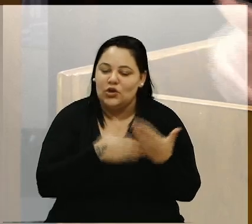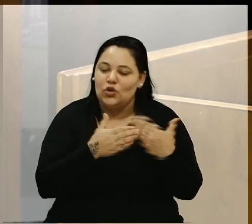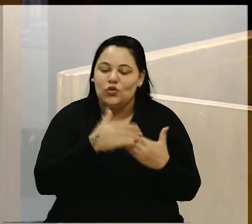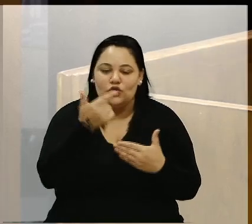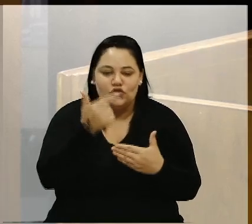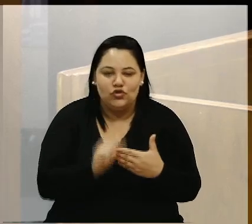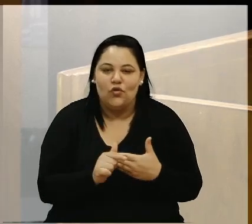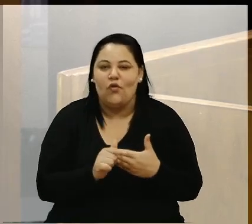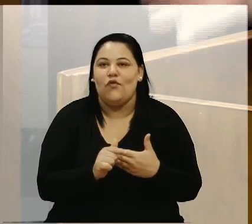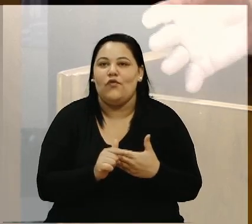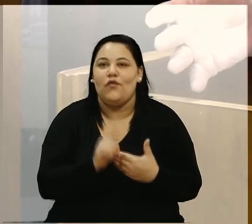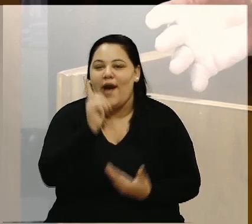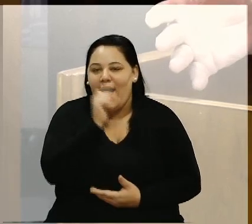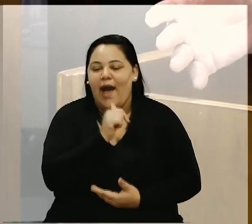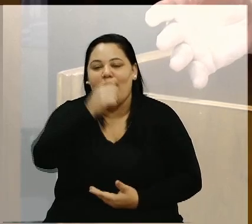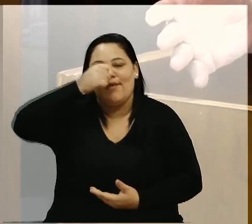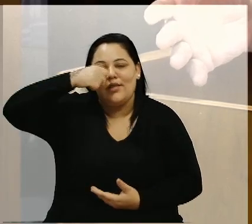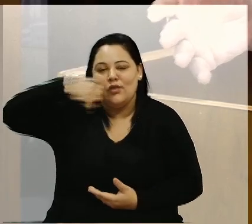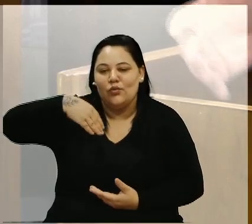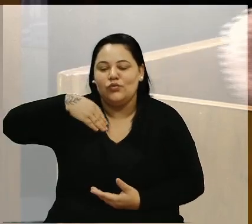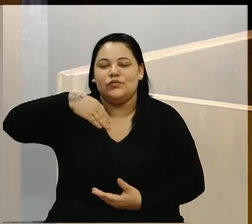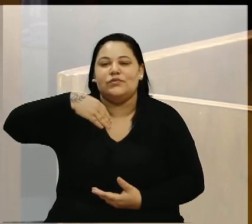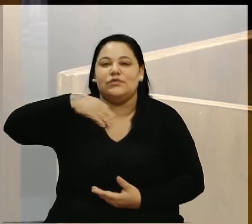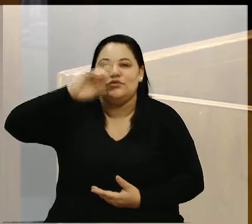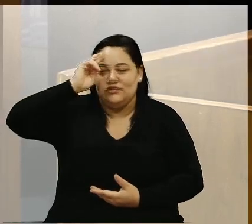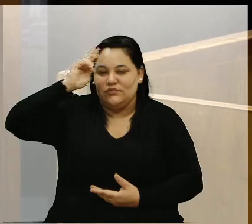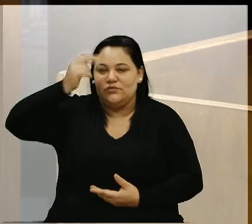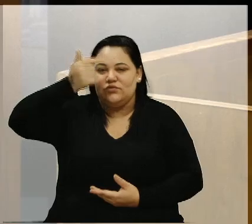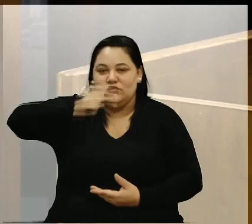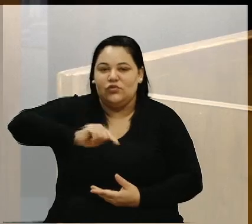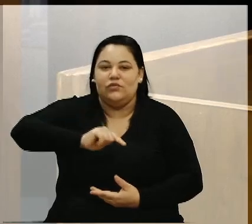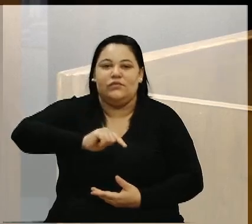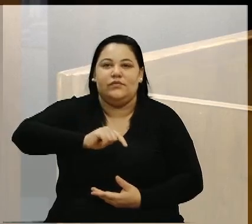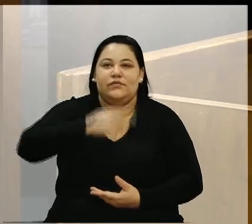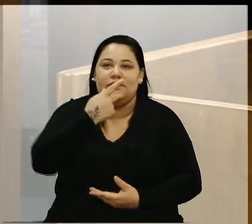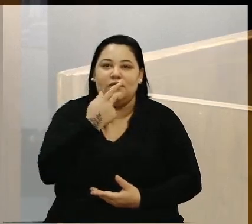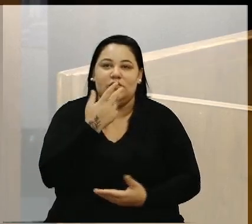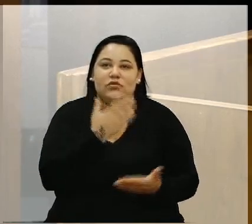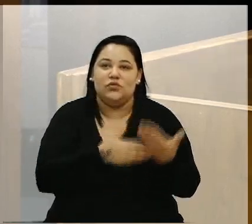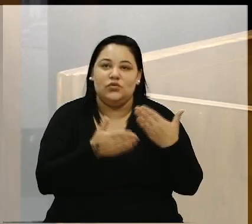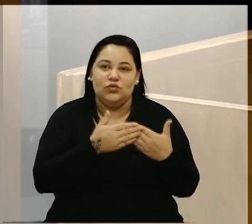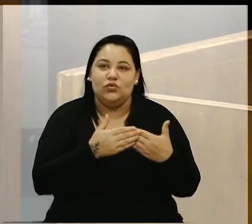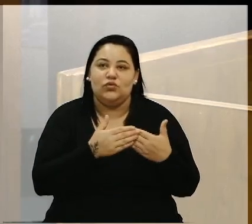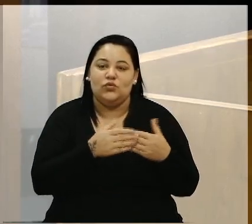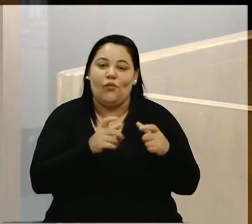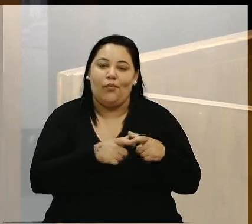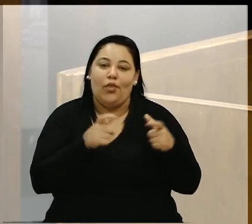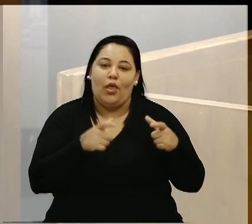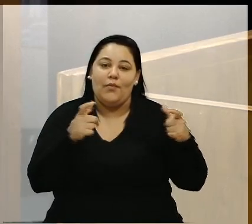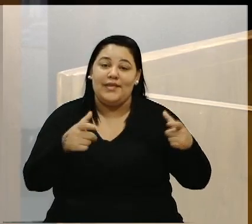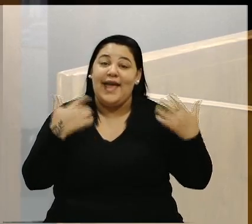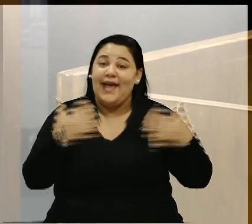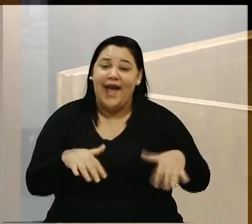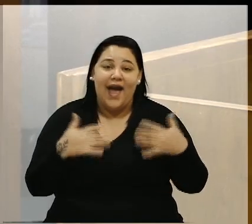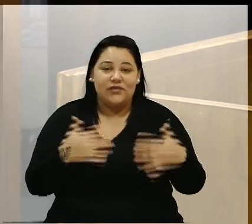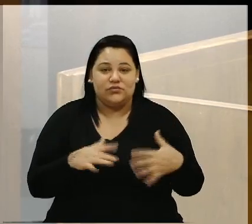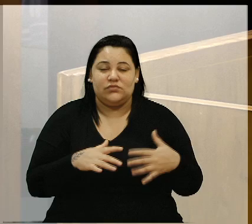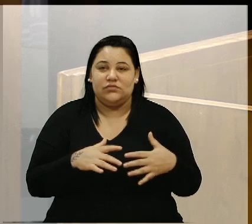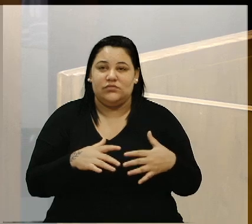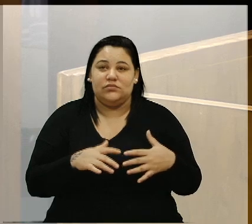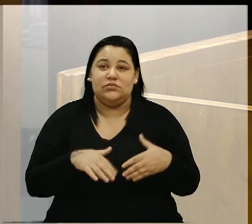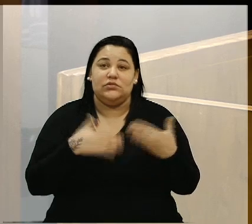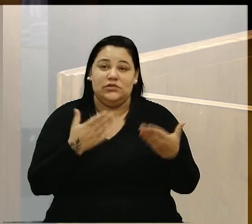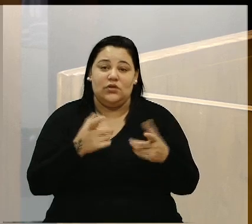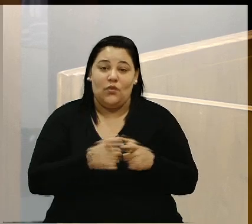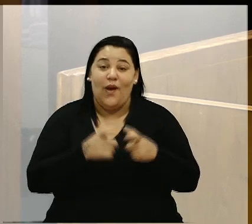mais uma fossa, mais uma direção. Vocês veem que tudo começa, né, a aumentar o custo. Então a ampliação